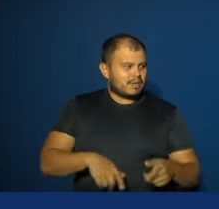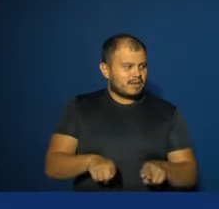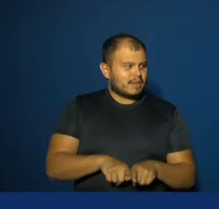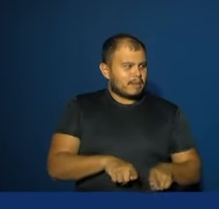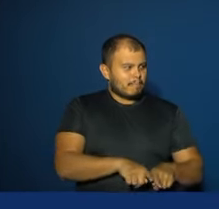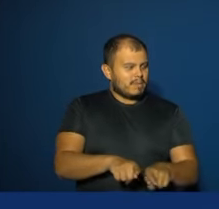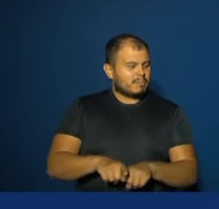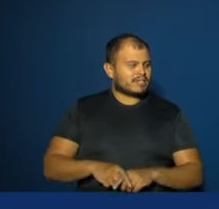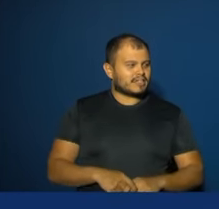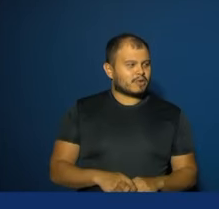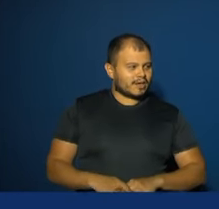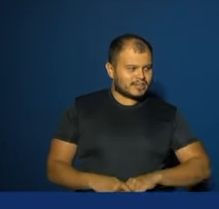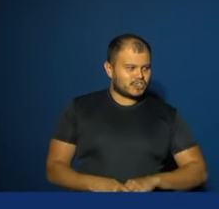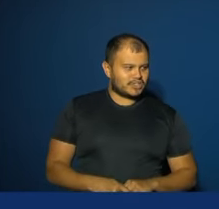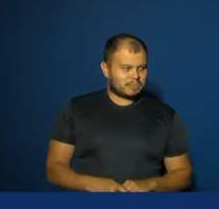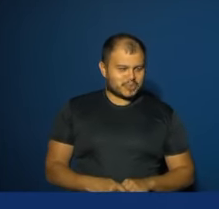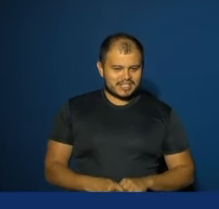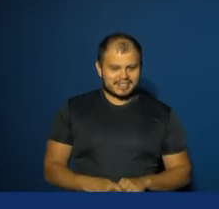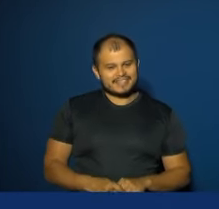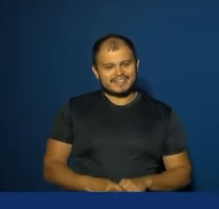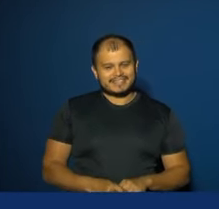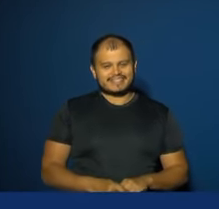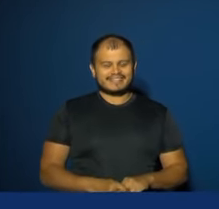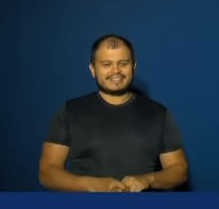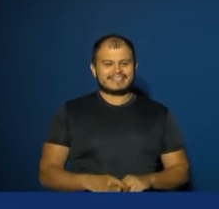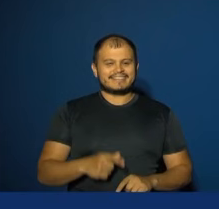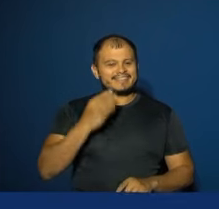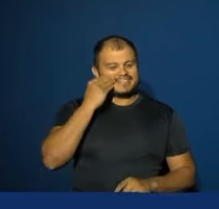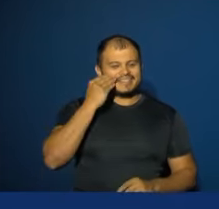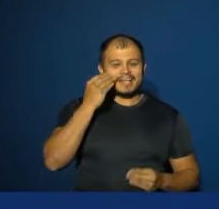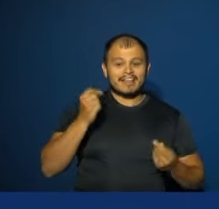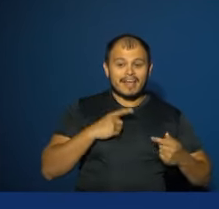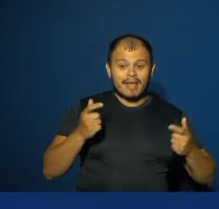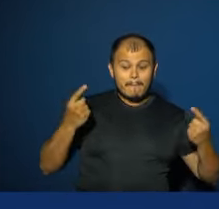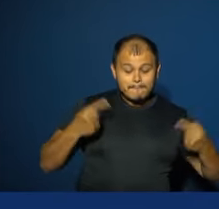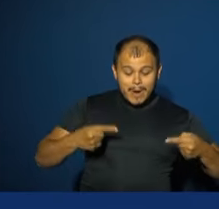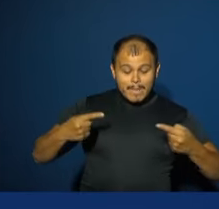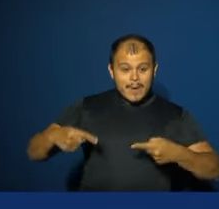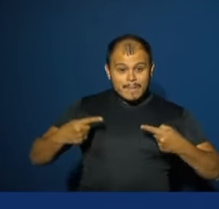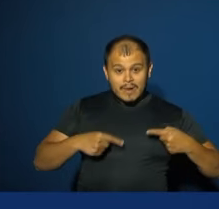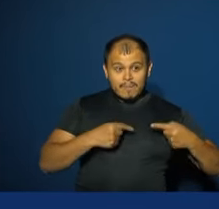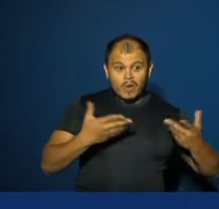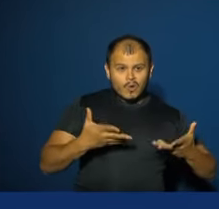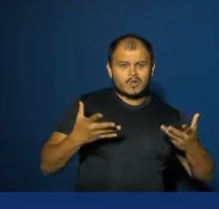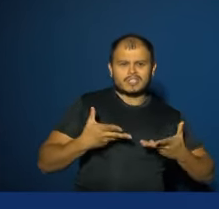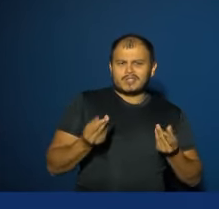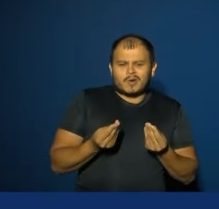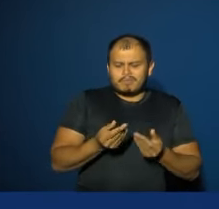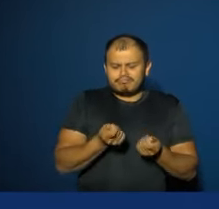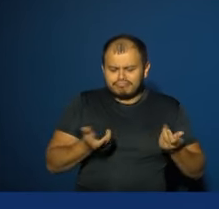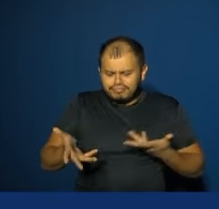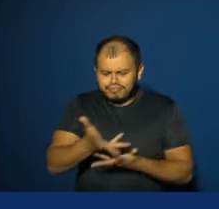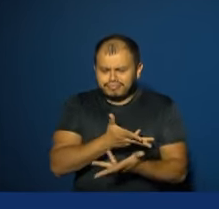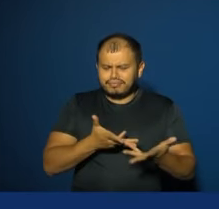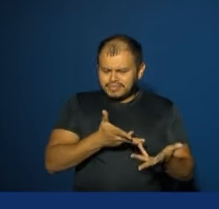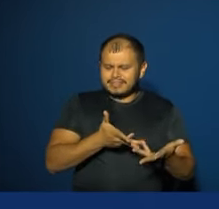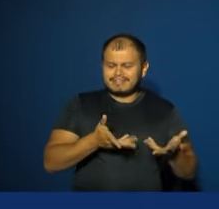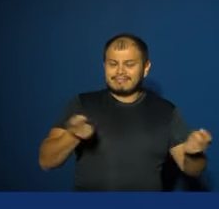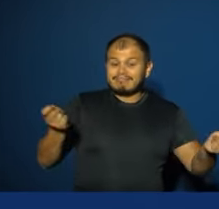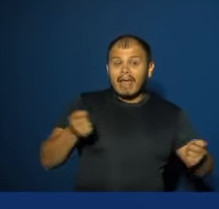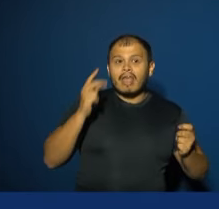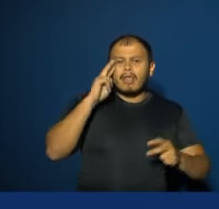geração distribuída, trazem desafio de intermitência, desafio de sistema mesmo. Como o senhor